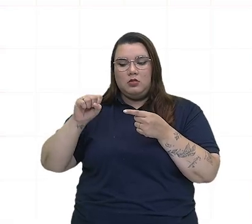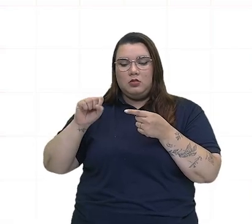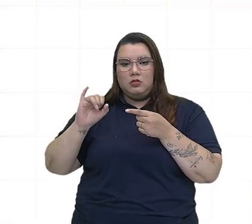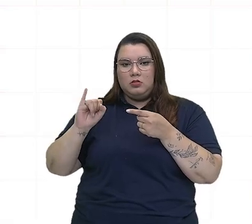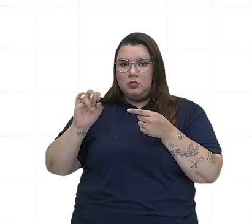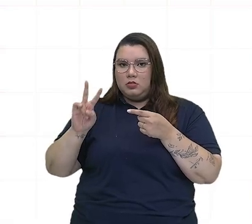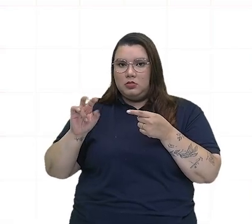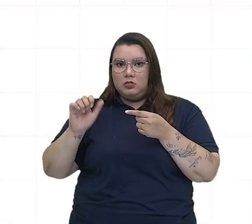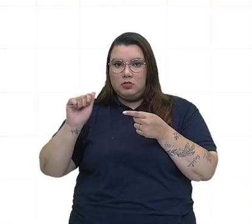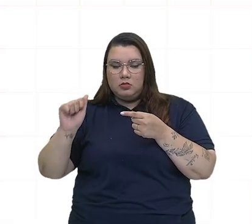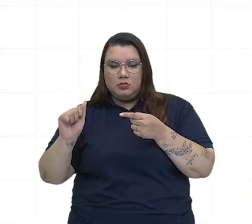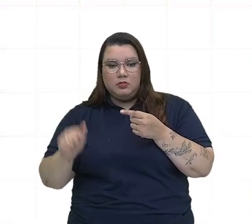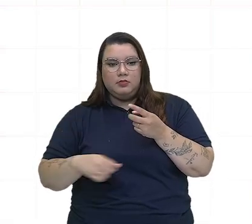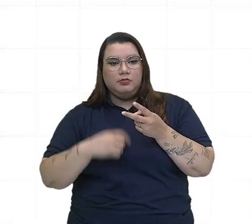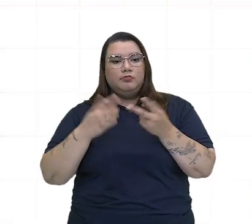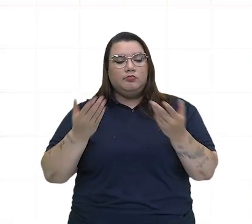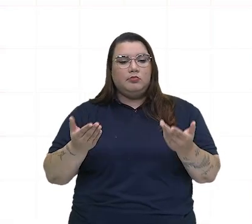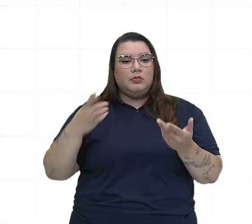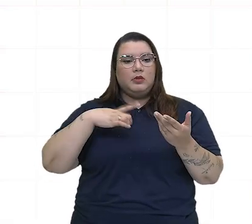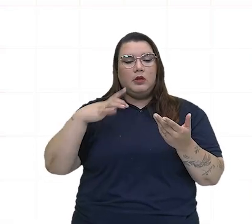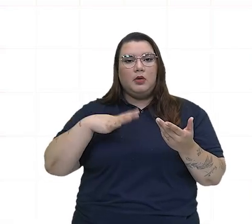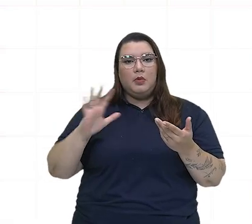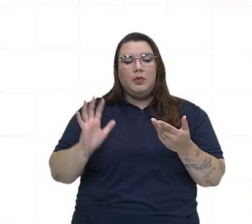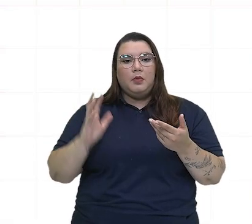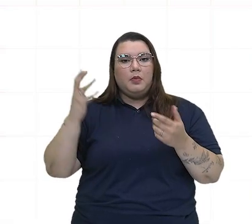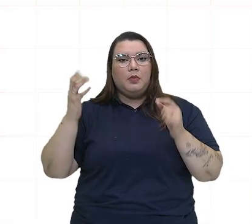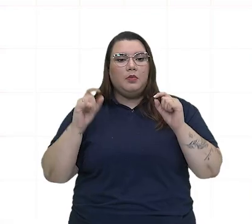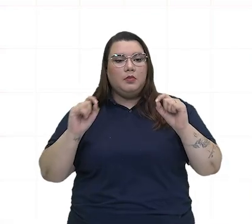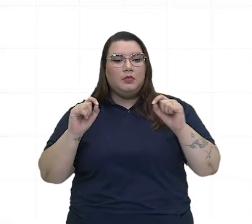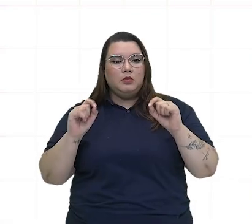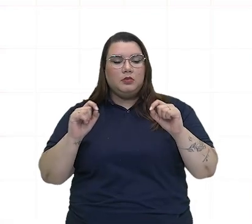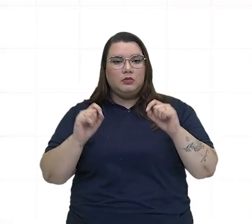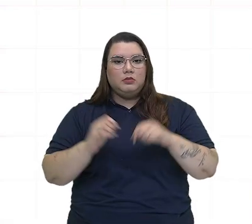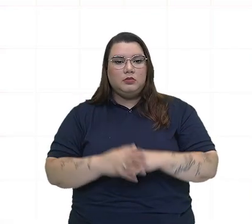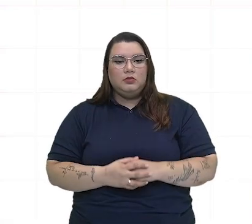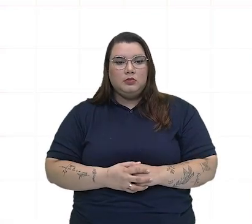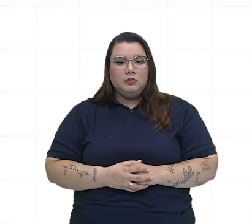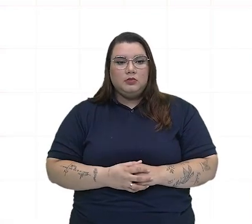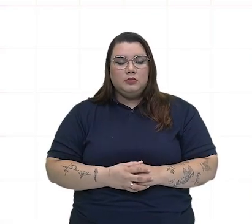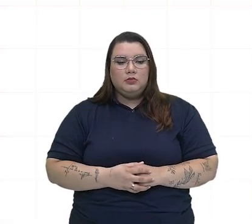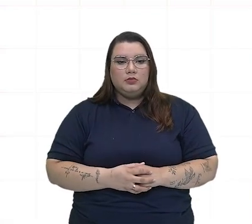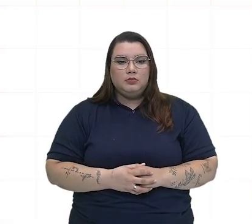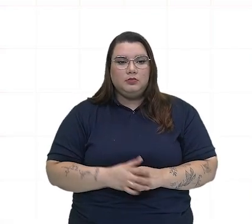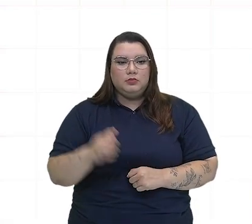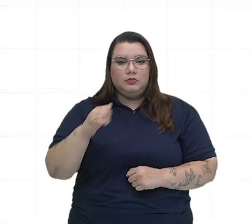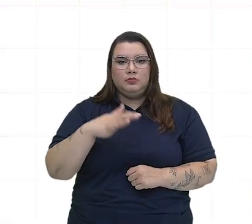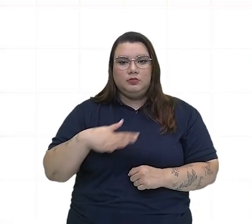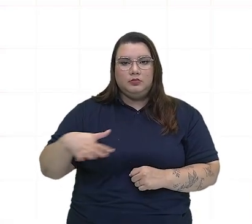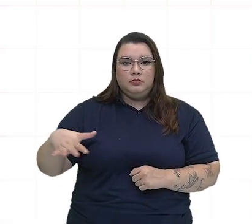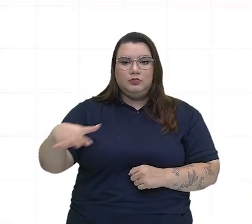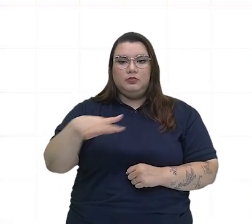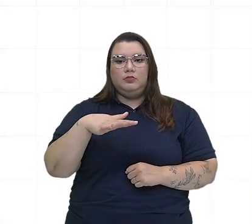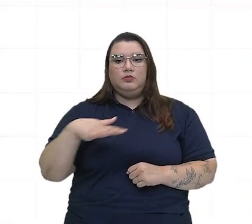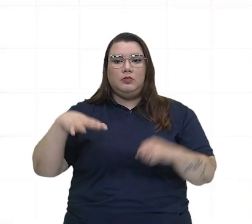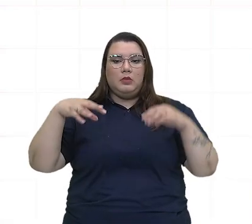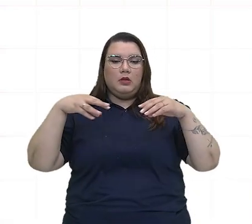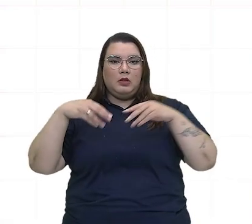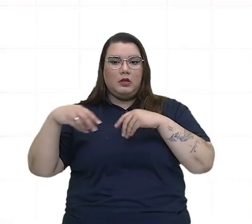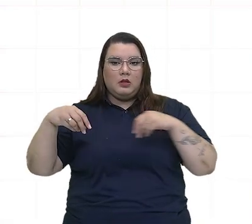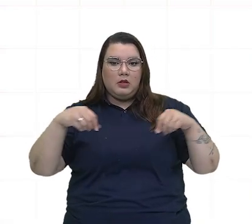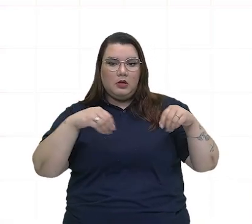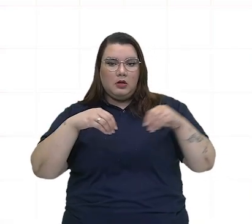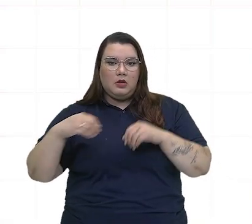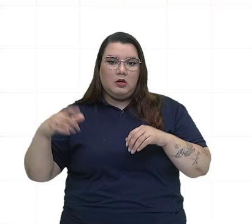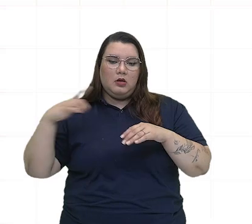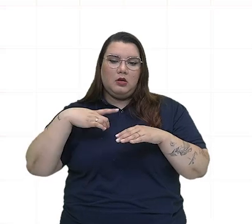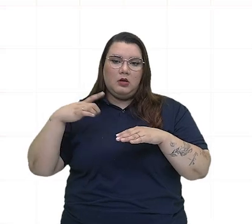produção extensiva, onde vai ocorrer ali em áreas de